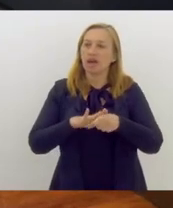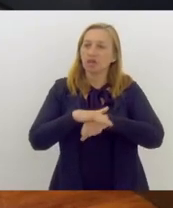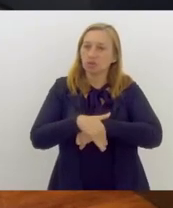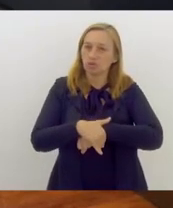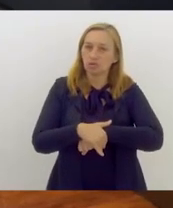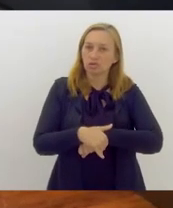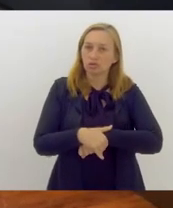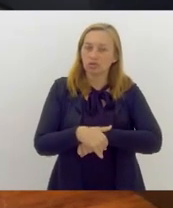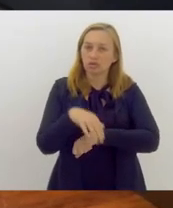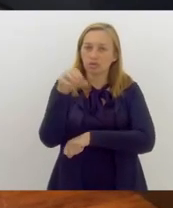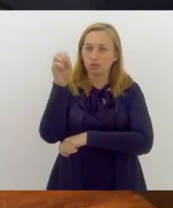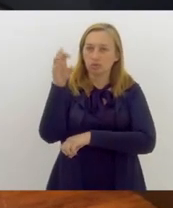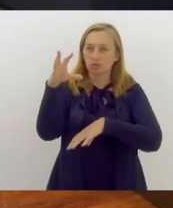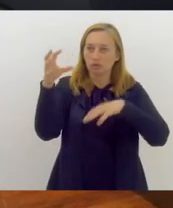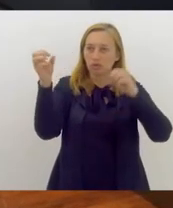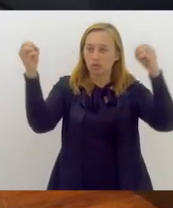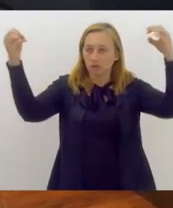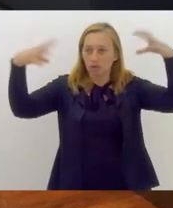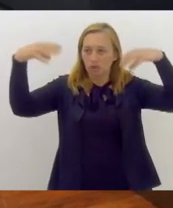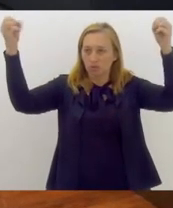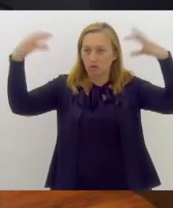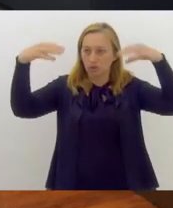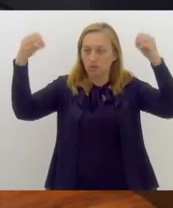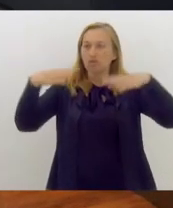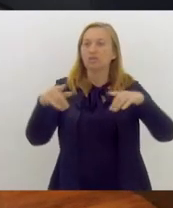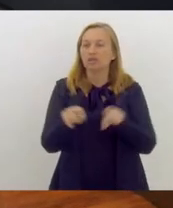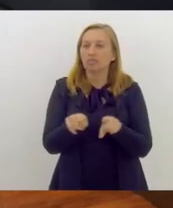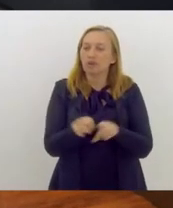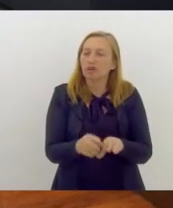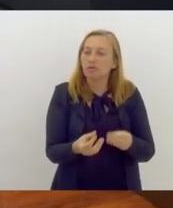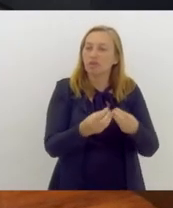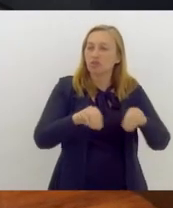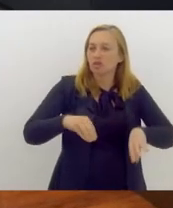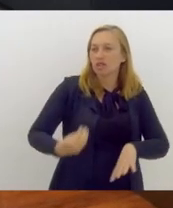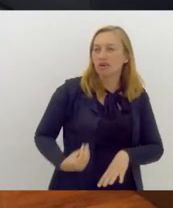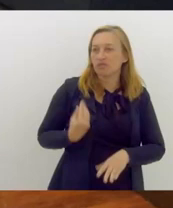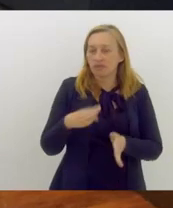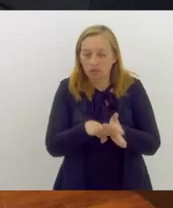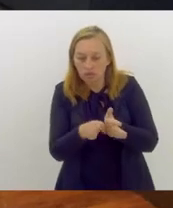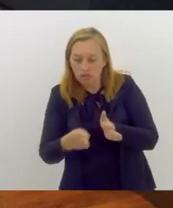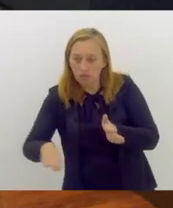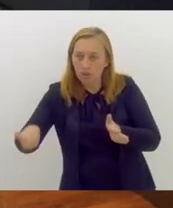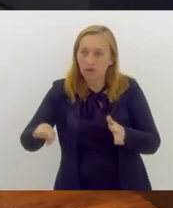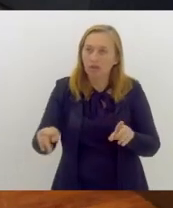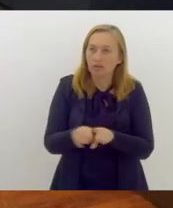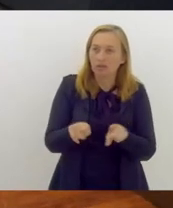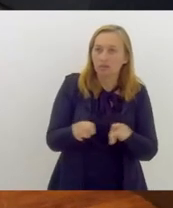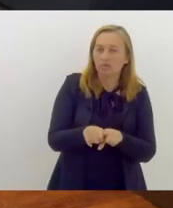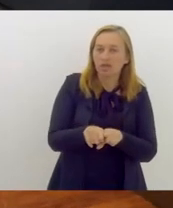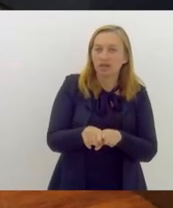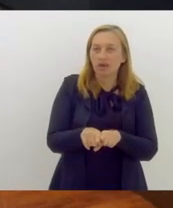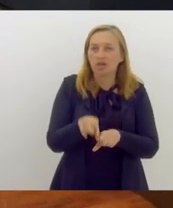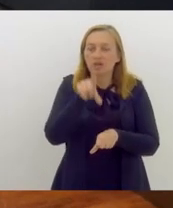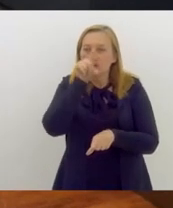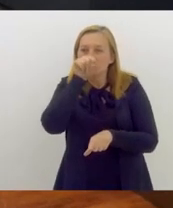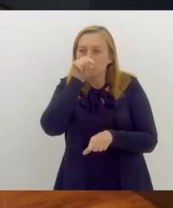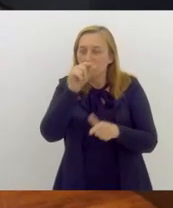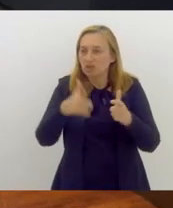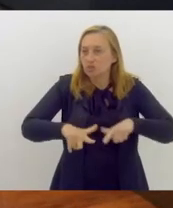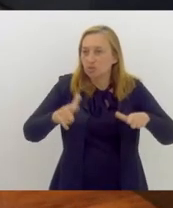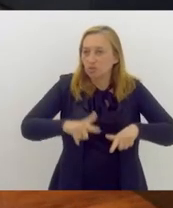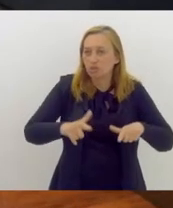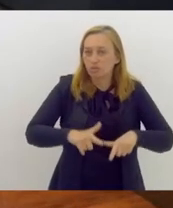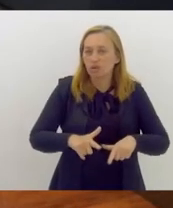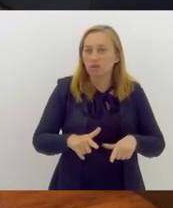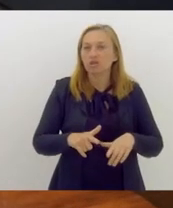iluminadas o impacto da Luz também afeta a vida marinha e também as aves daquela região há